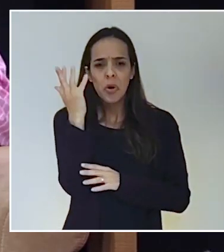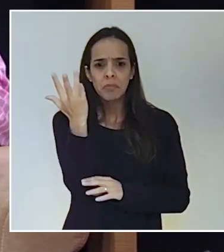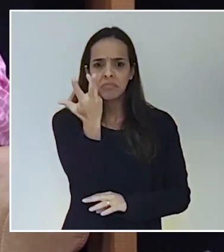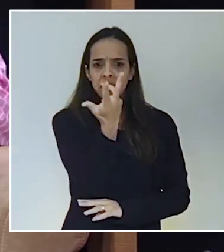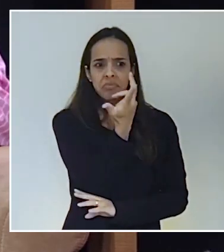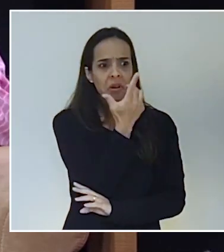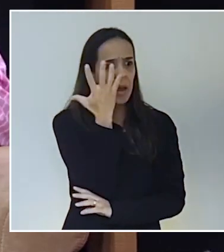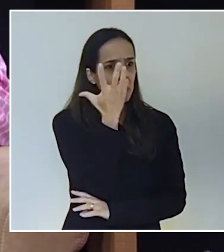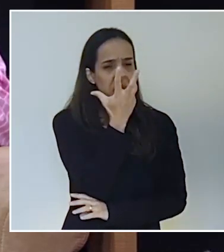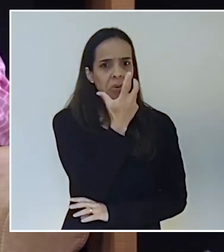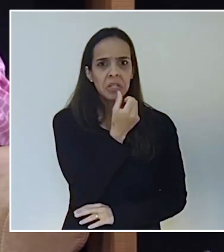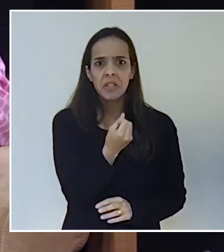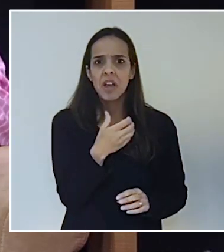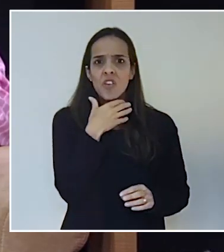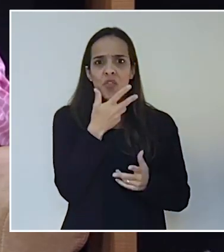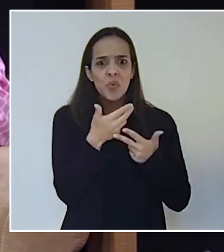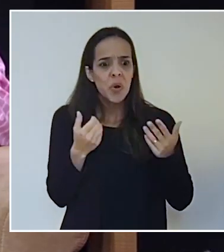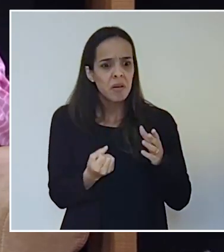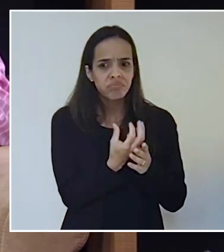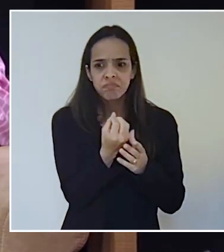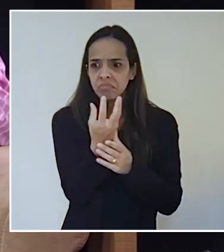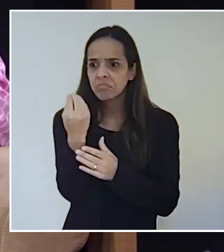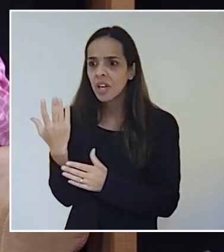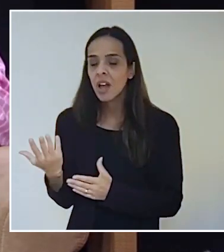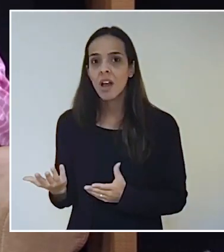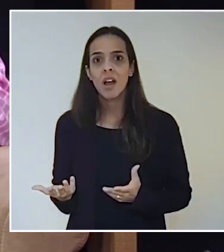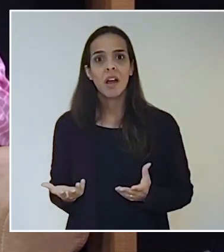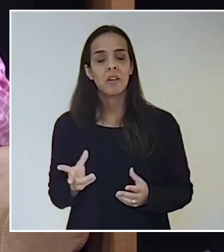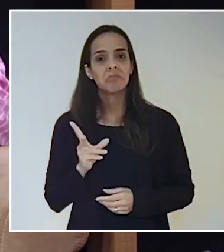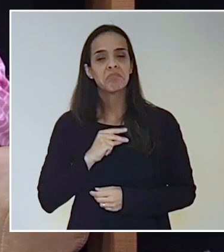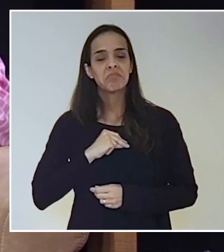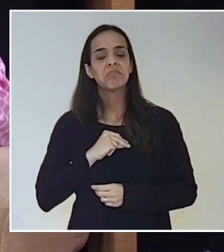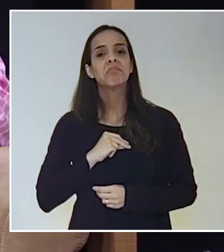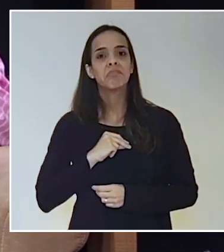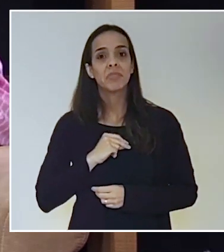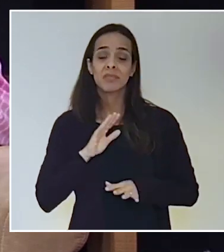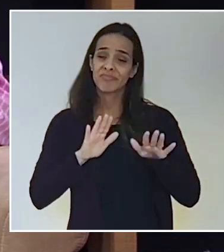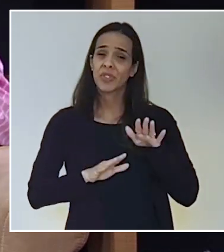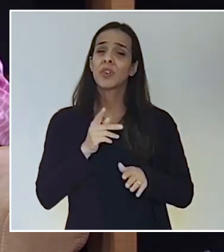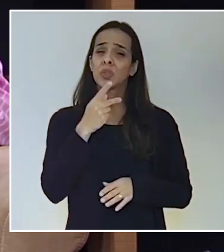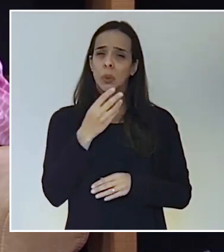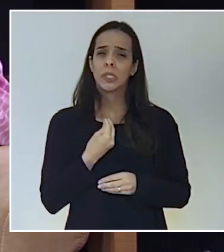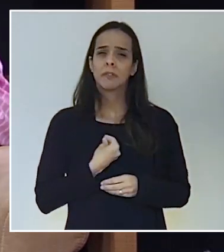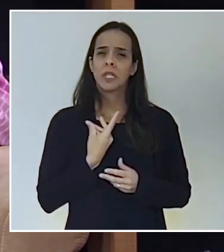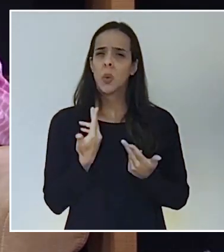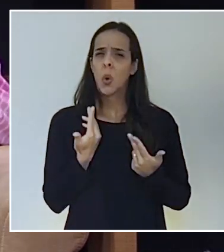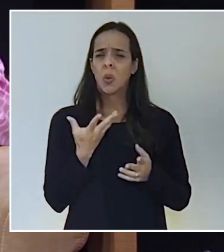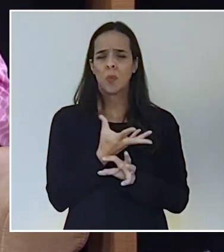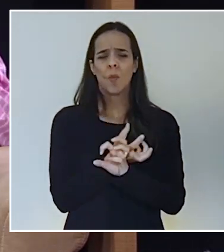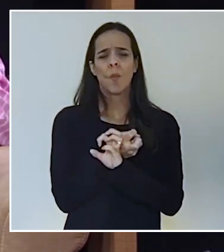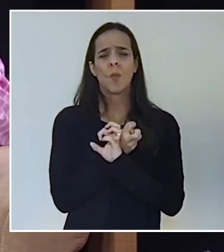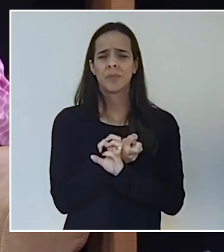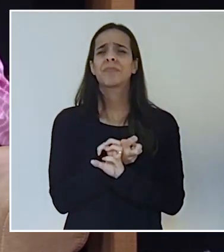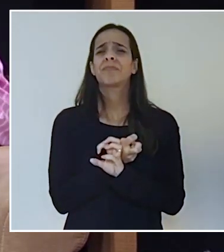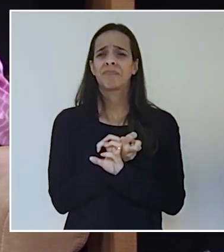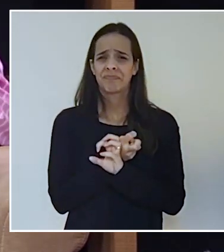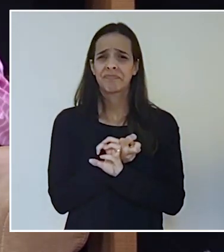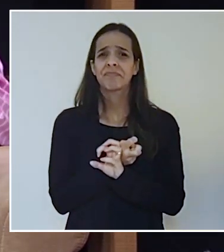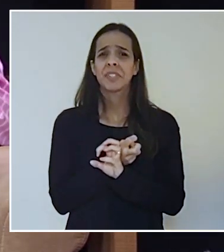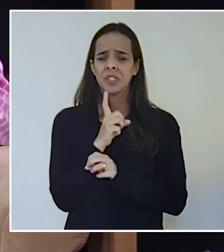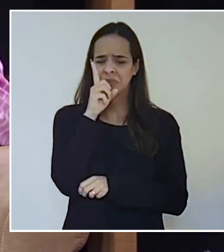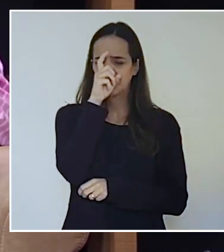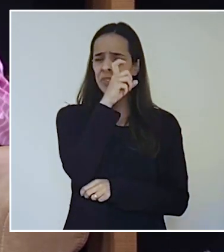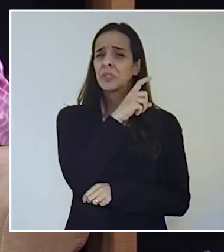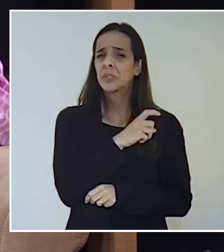vida hoje pareça um deserto. Está seco, está árido, está cinzento.